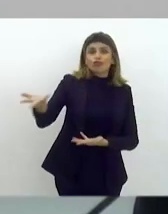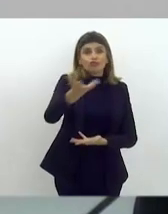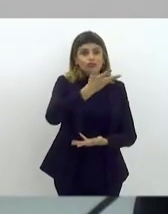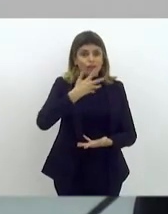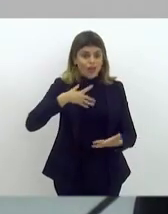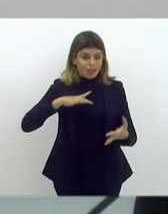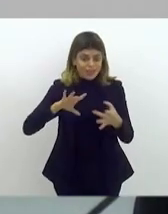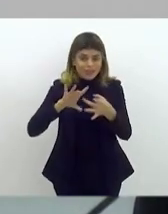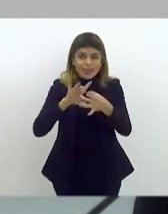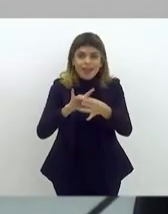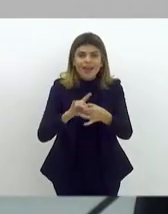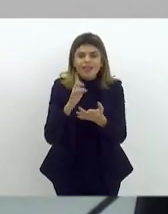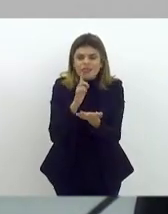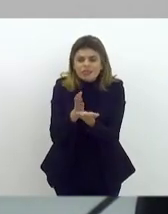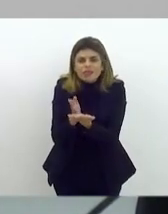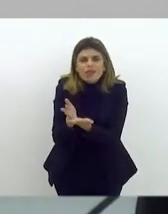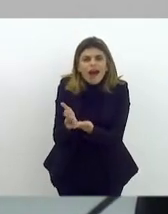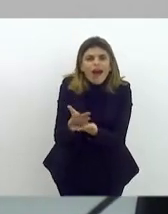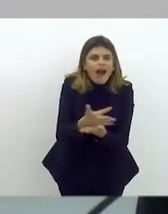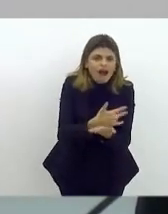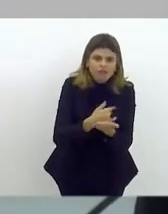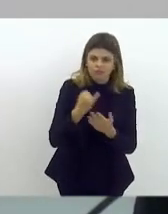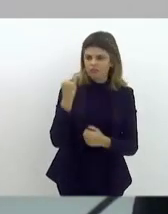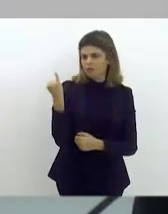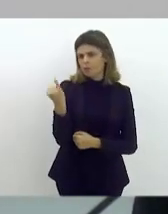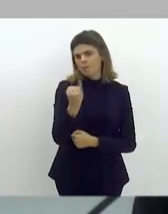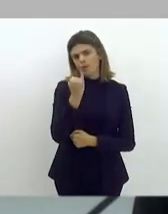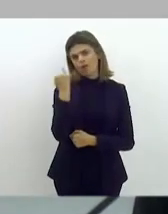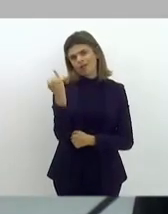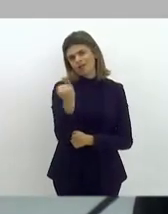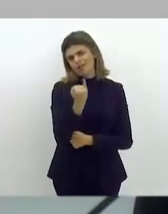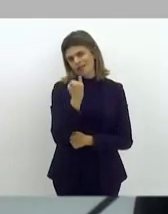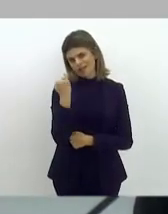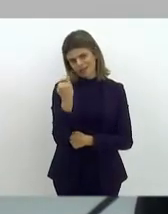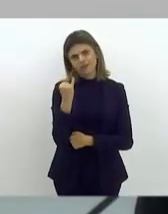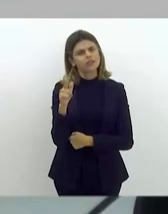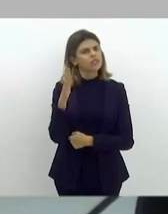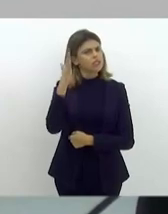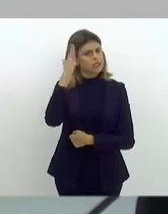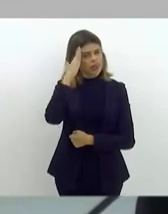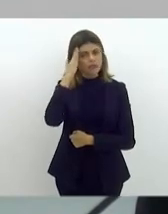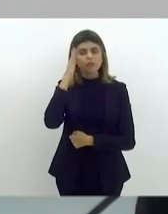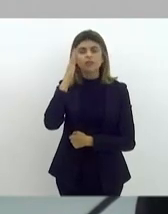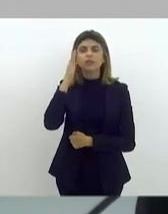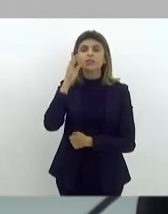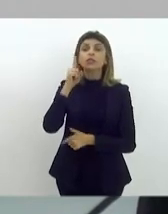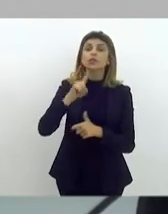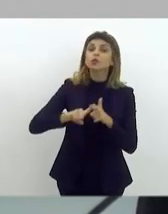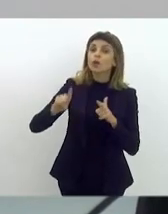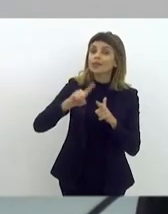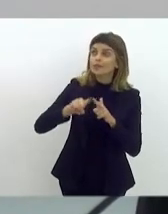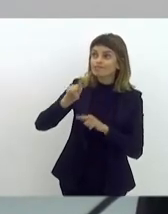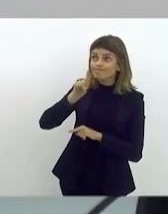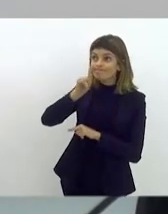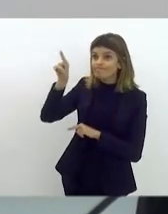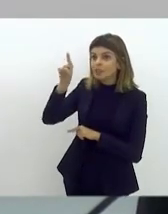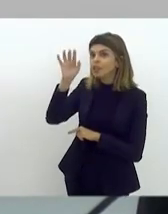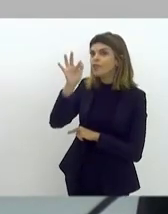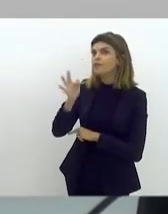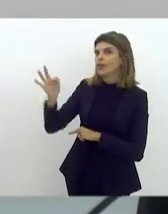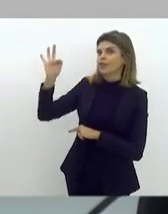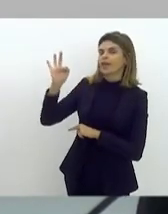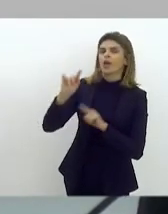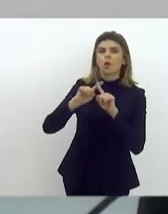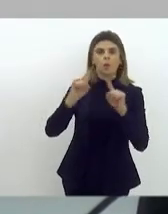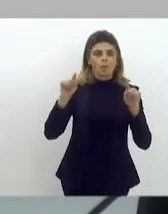integração de dados que suma importância a gente sabe que é uma questão de nível Federal Mas de repente pensar em nível Estadual também